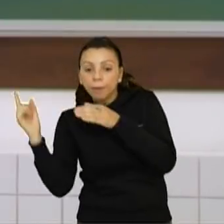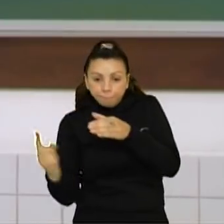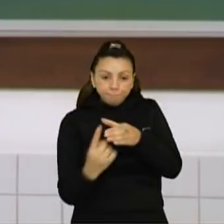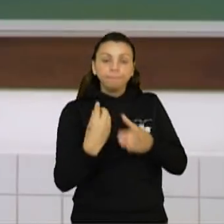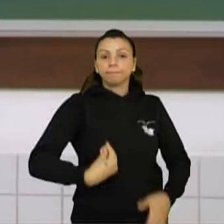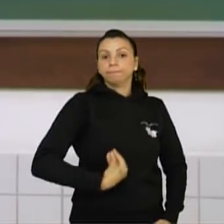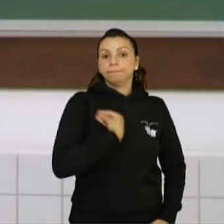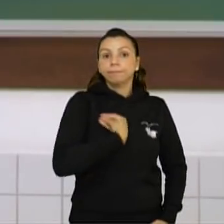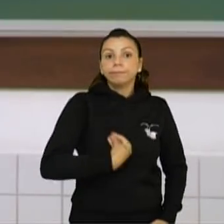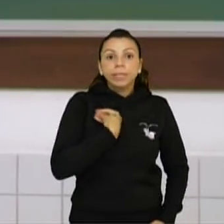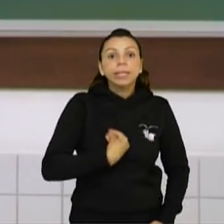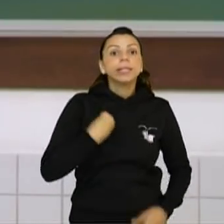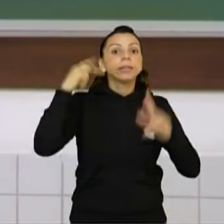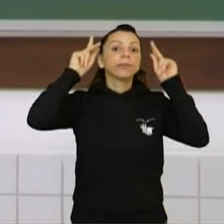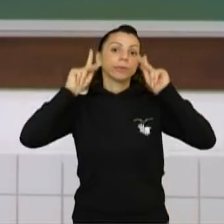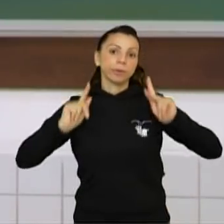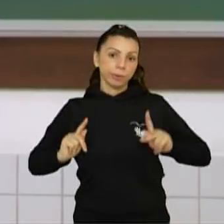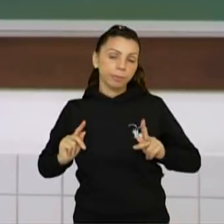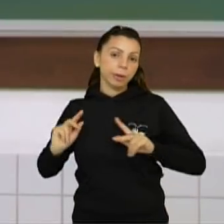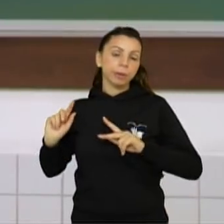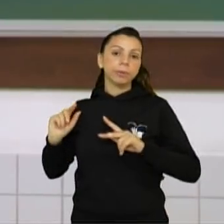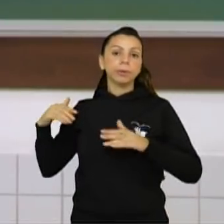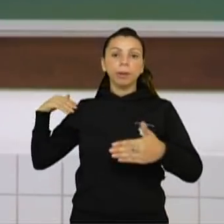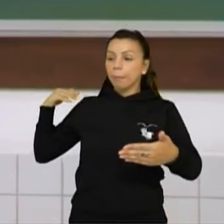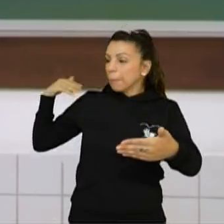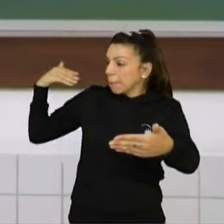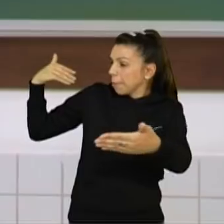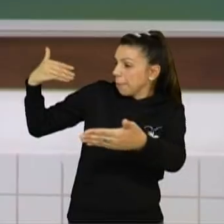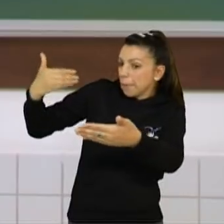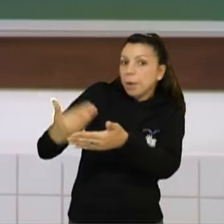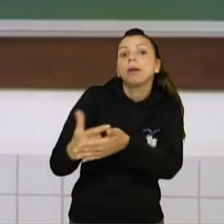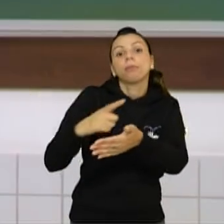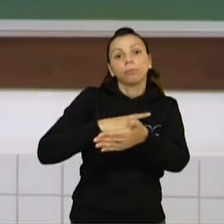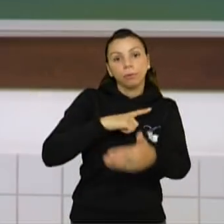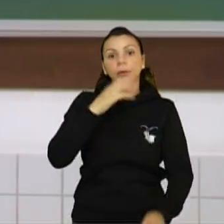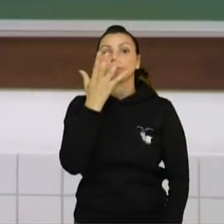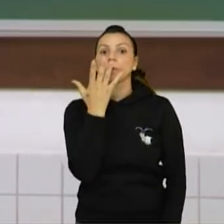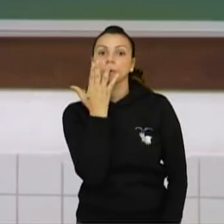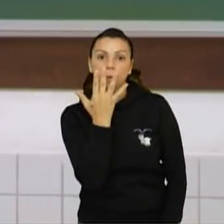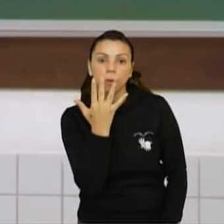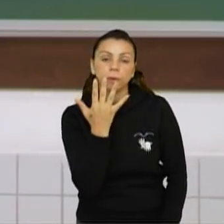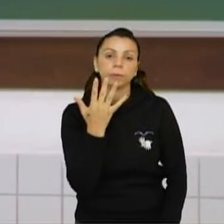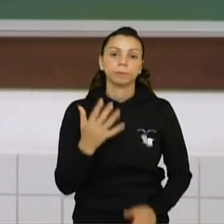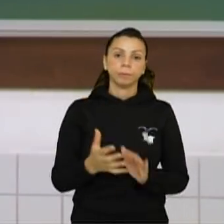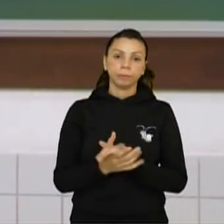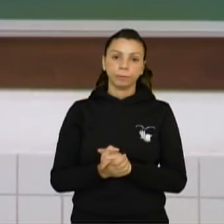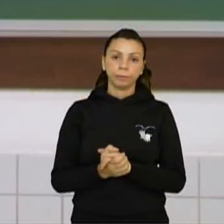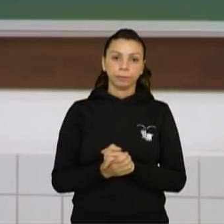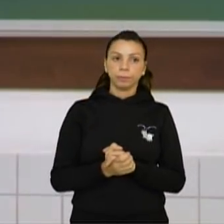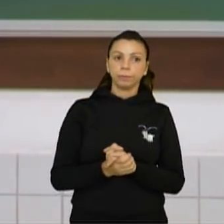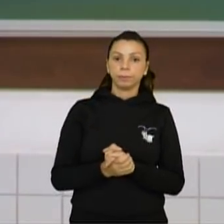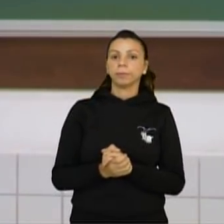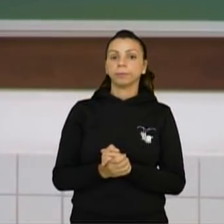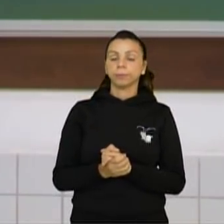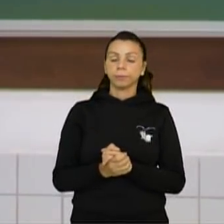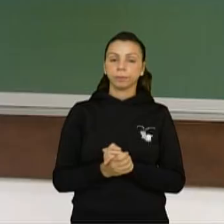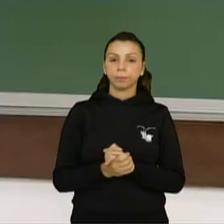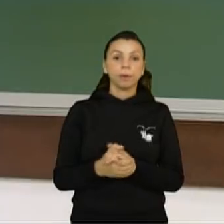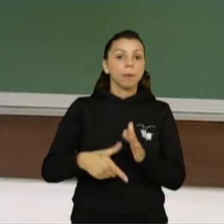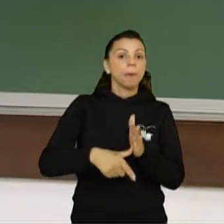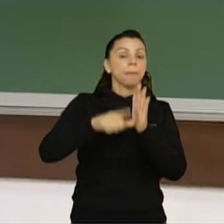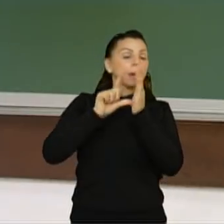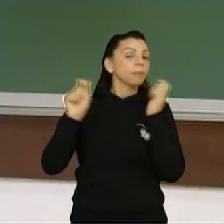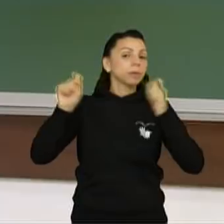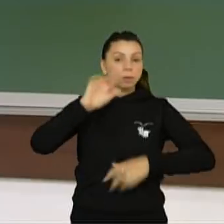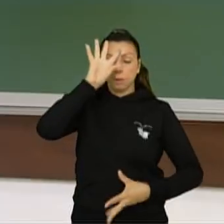presente, sozinha, assim que a gente pudesse produzir alguma coisa, já estamos misturados no meio dessas cores, tá? Então, mas antes a gente precisa